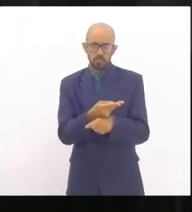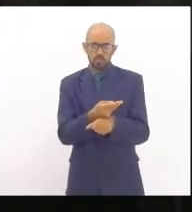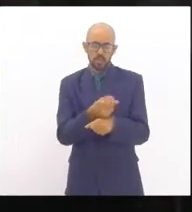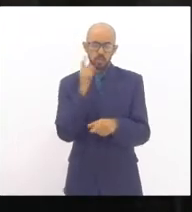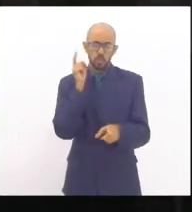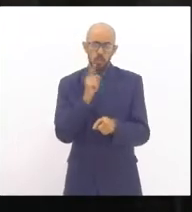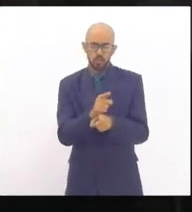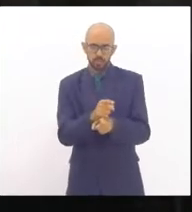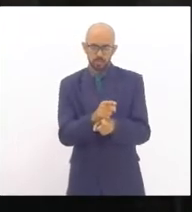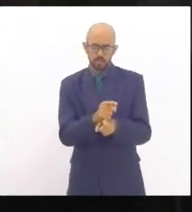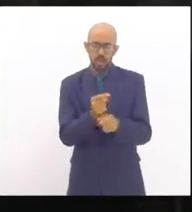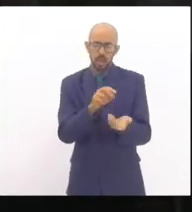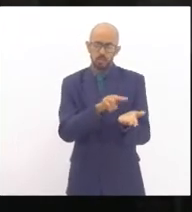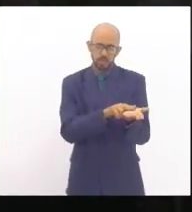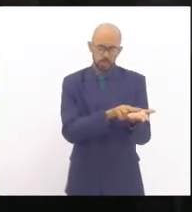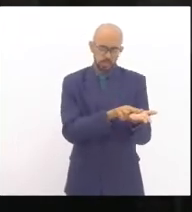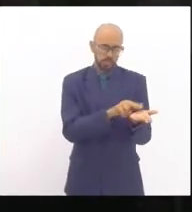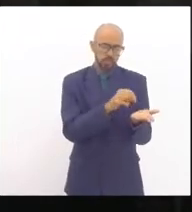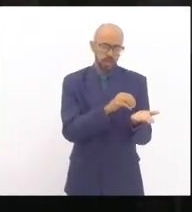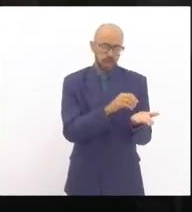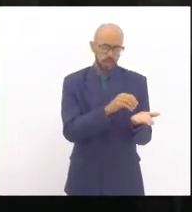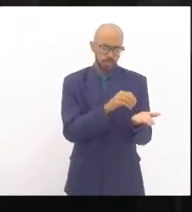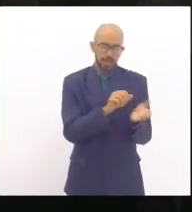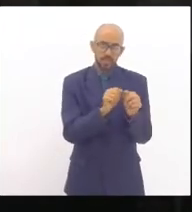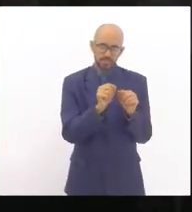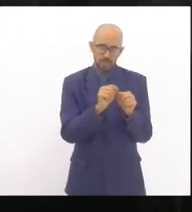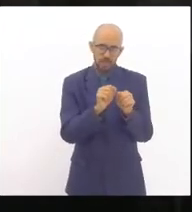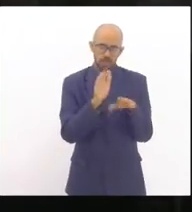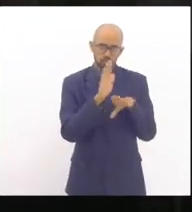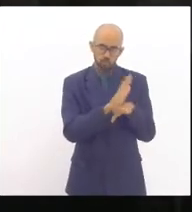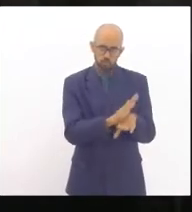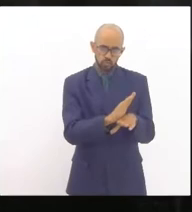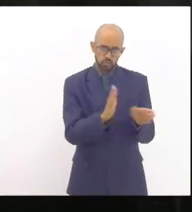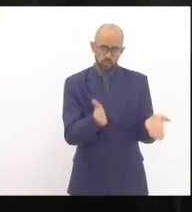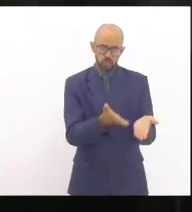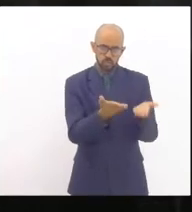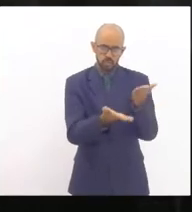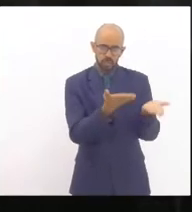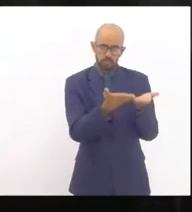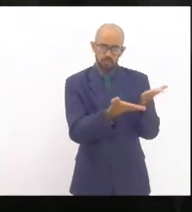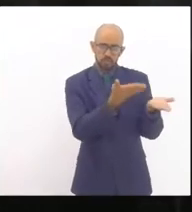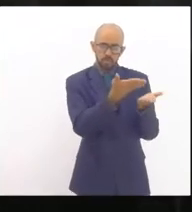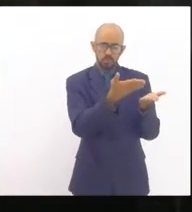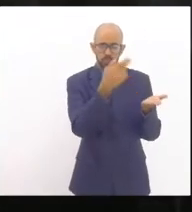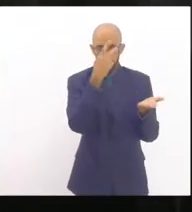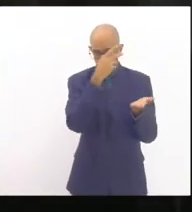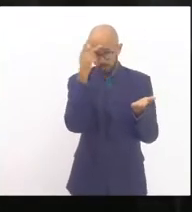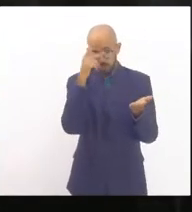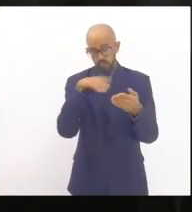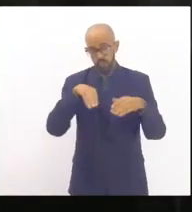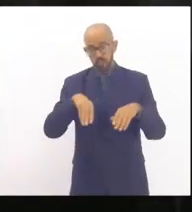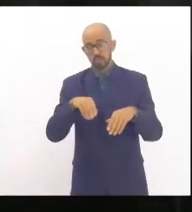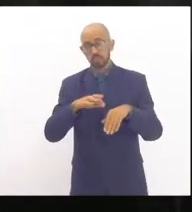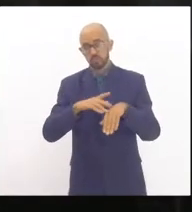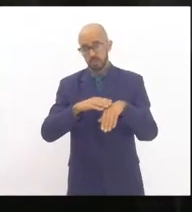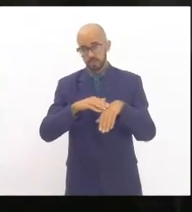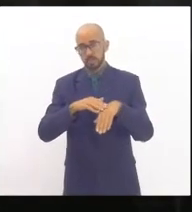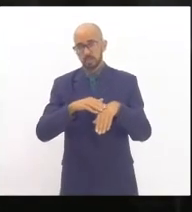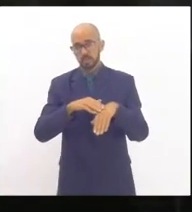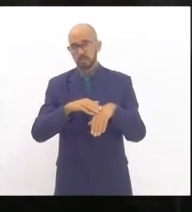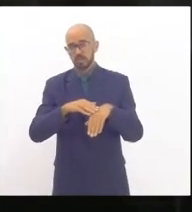encontrar levar ao diagnóstico EA continuidade do tratamento aqui os portadores da tuberculose